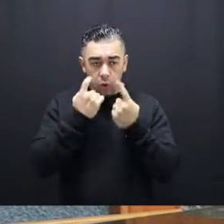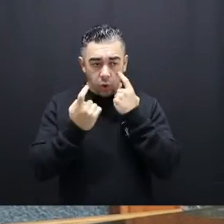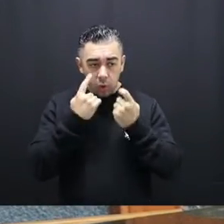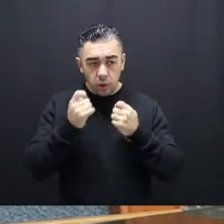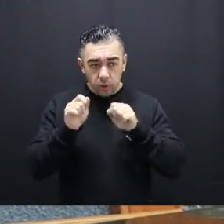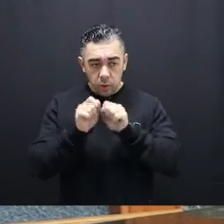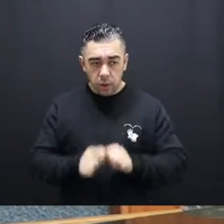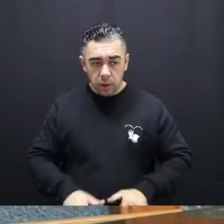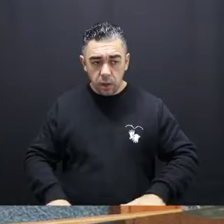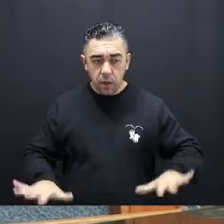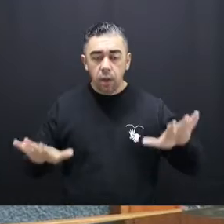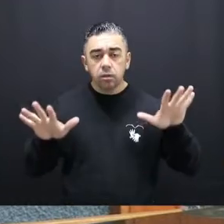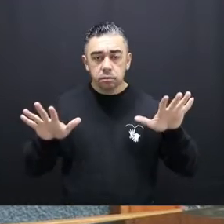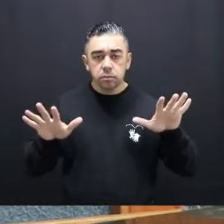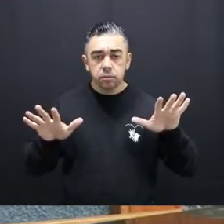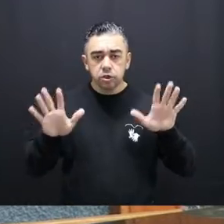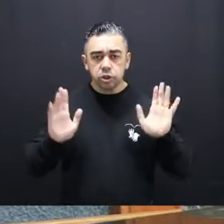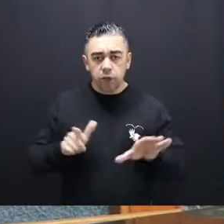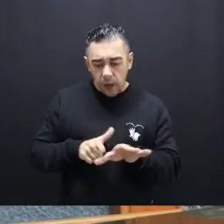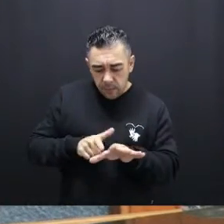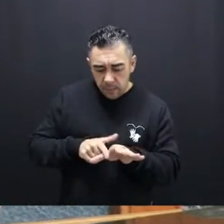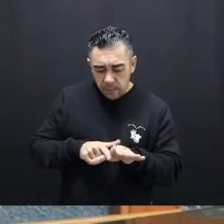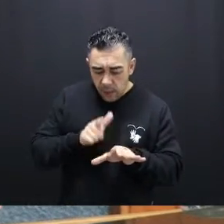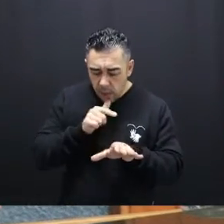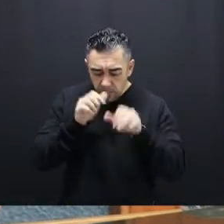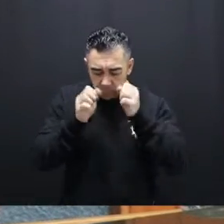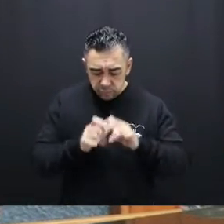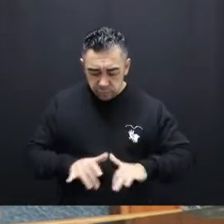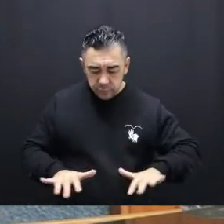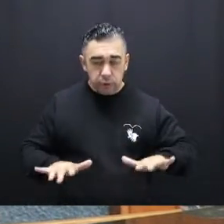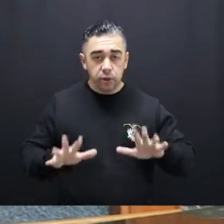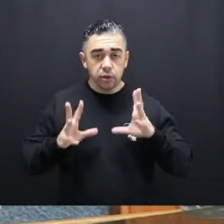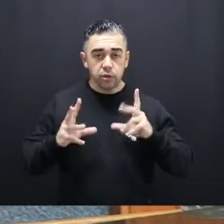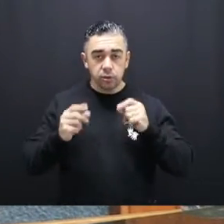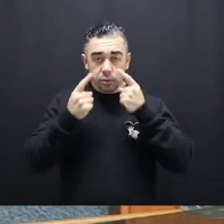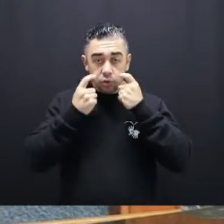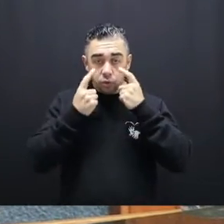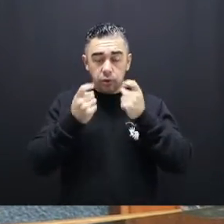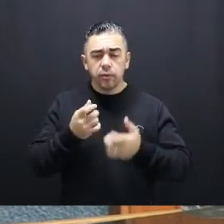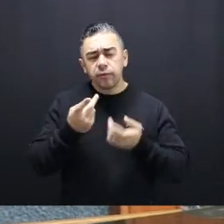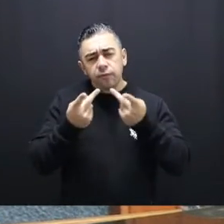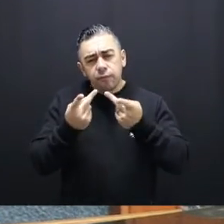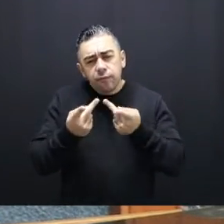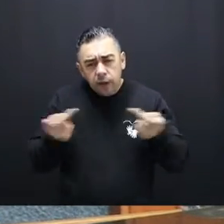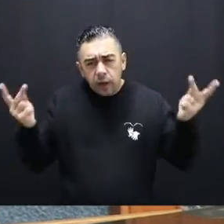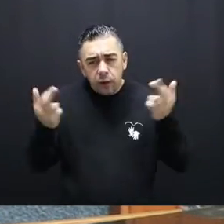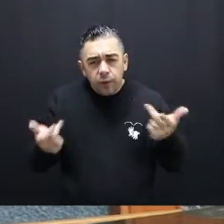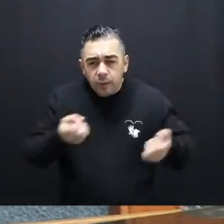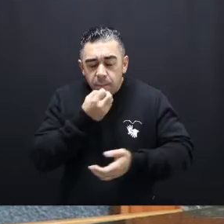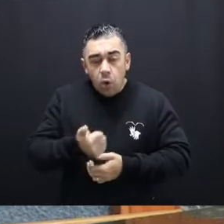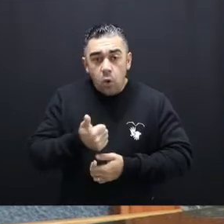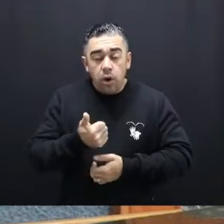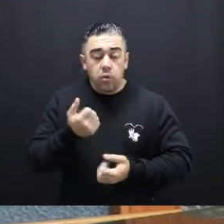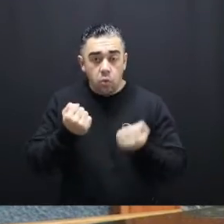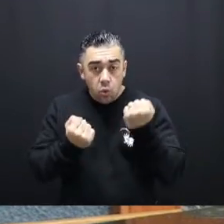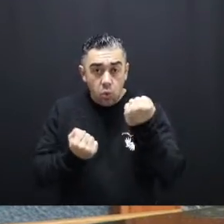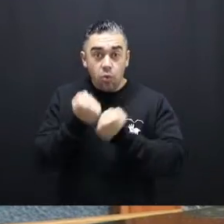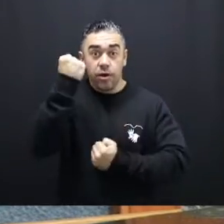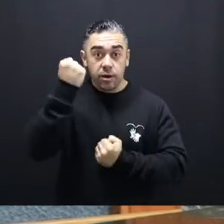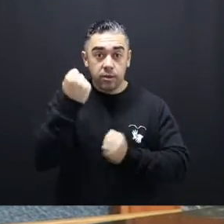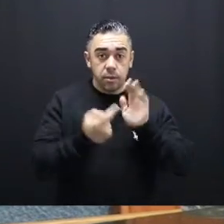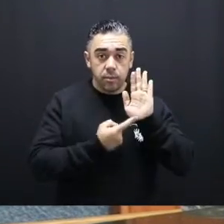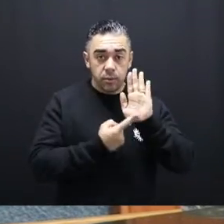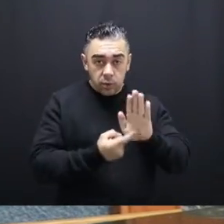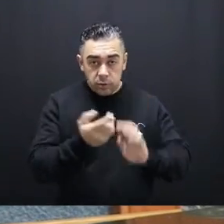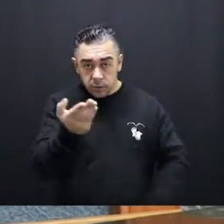já tá tudo molhado aqui meus pezinhos molhado aí embaixo tá cheio de água todo mundo chorando né Vamos para postar coisa boa tem uma obra de uma conquista Nossa conquista na